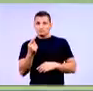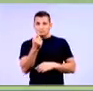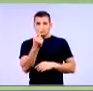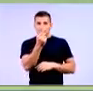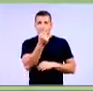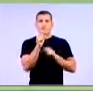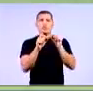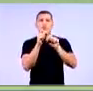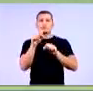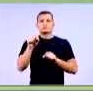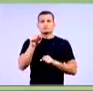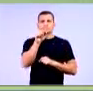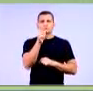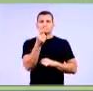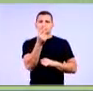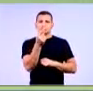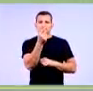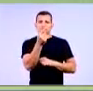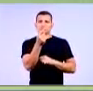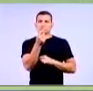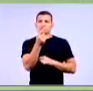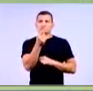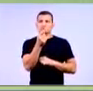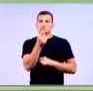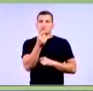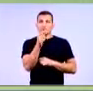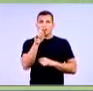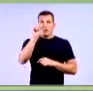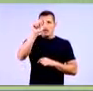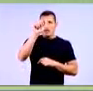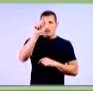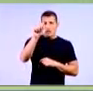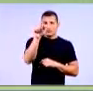extend permite? Quando eu realizar esse caso de uso A,